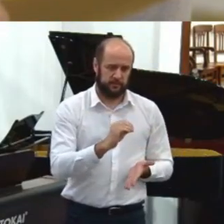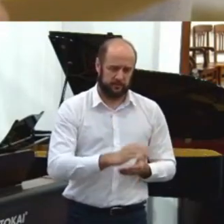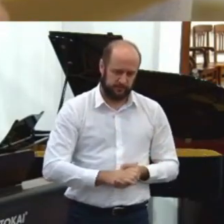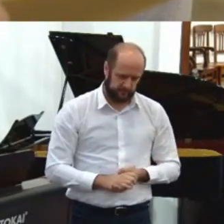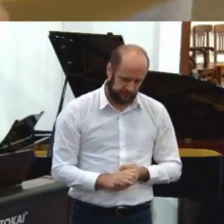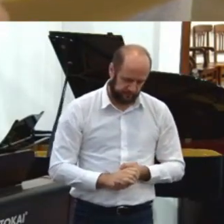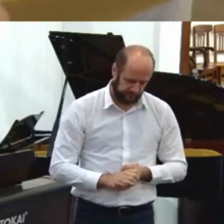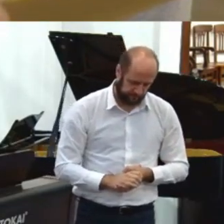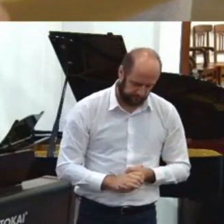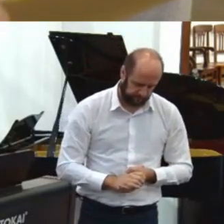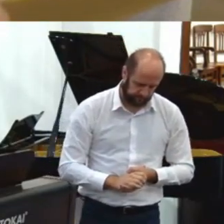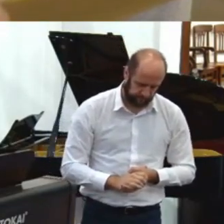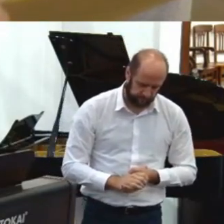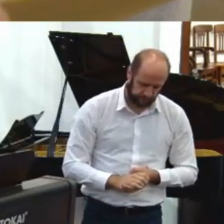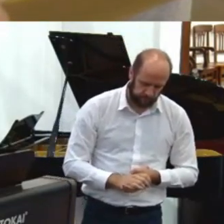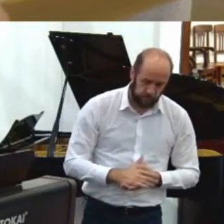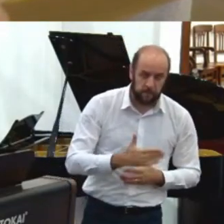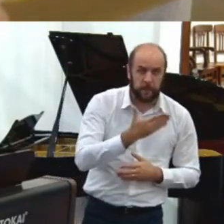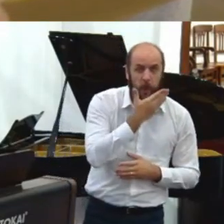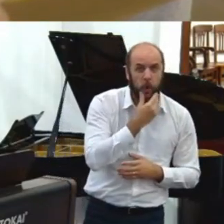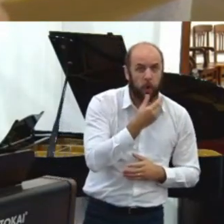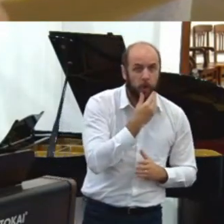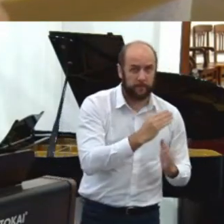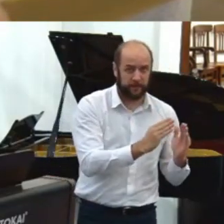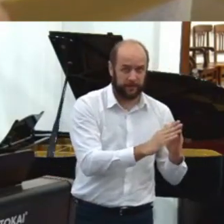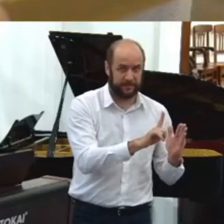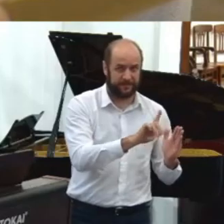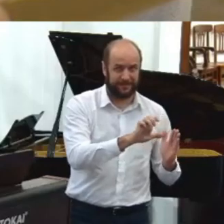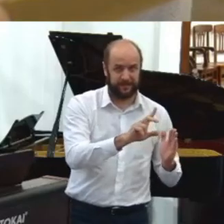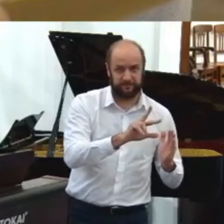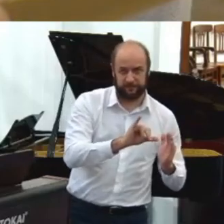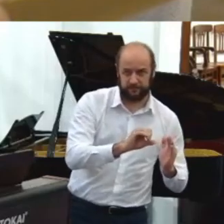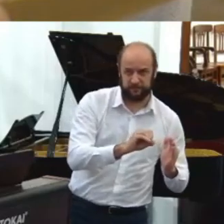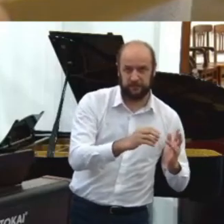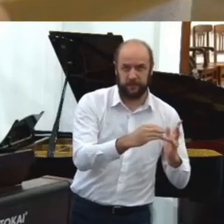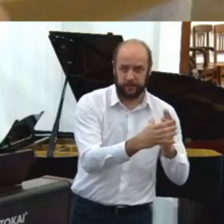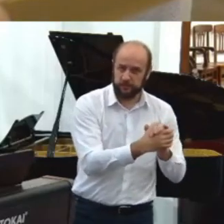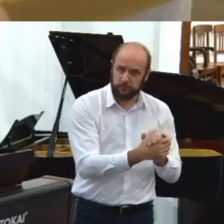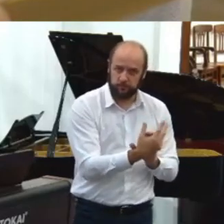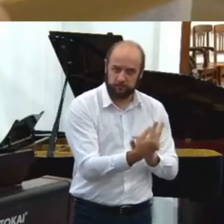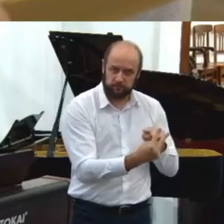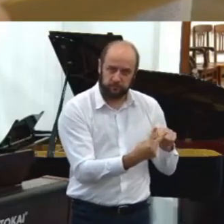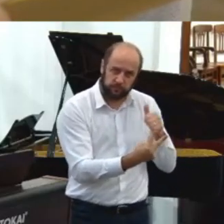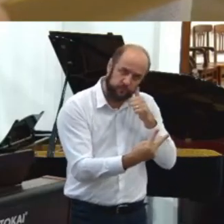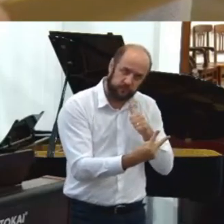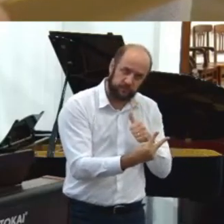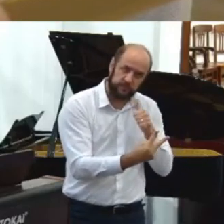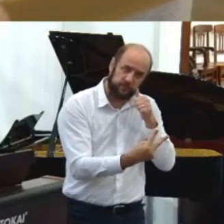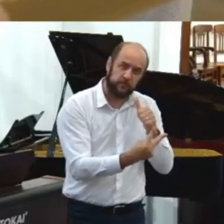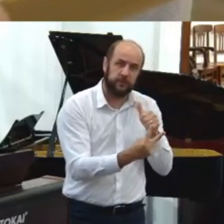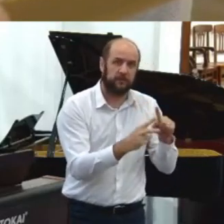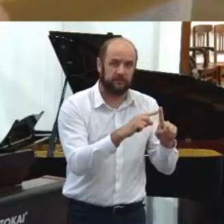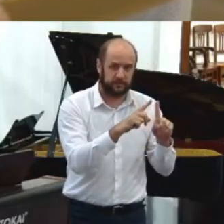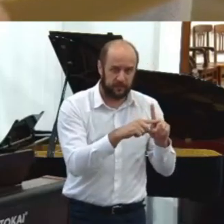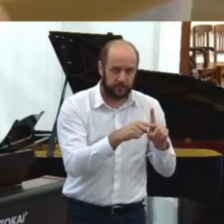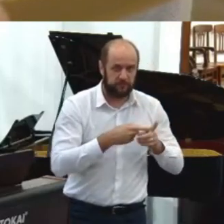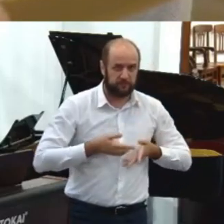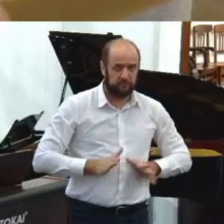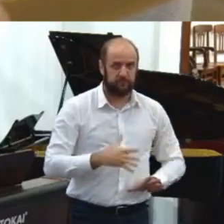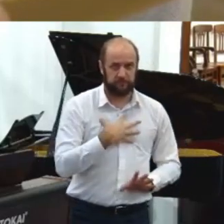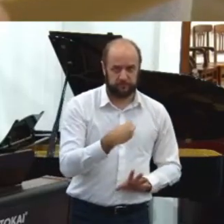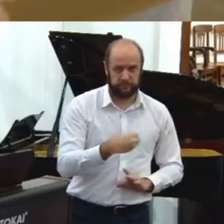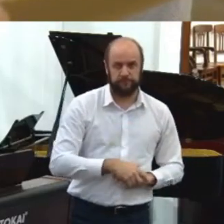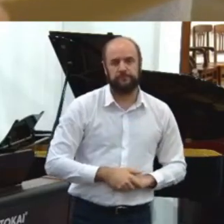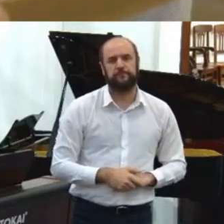10. Um homem da casa de Levi casou com uma mulher da mesma tribo. A mulher ficou grávida e deu à luz um